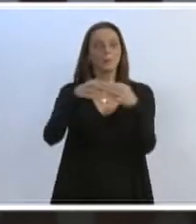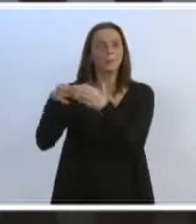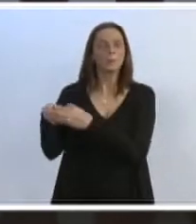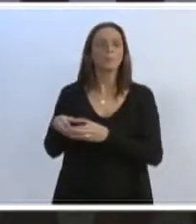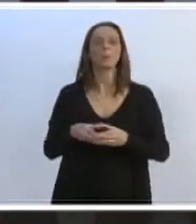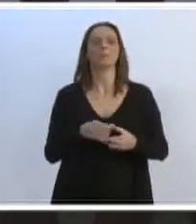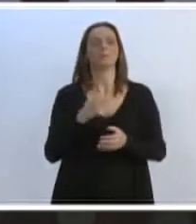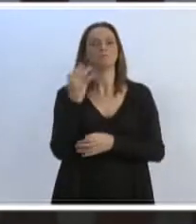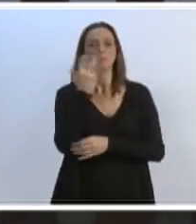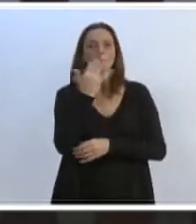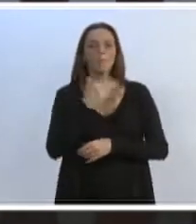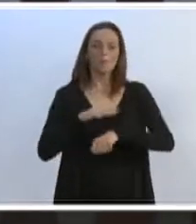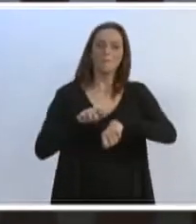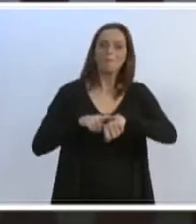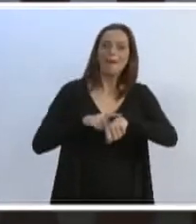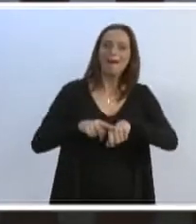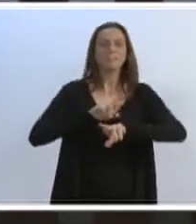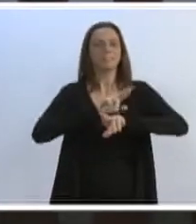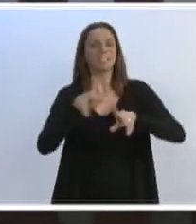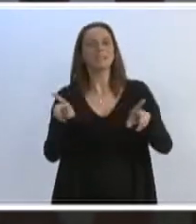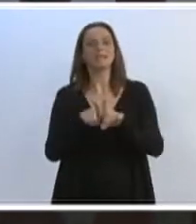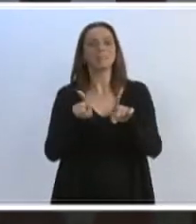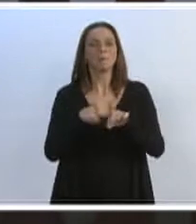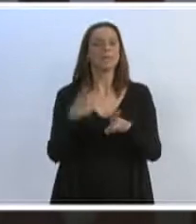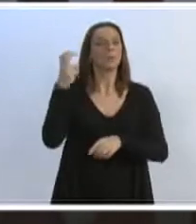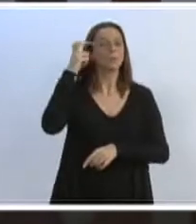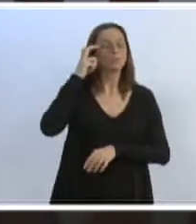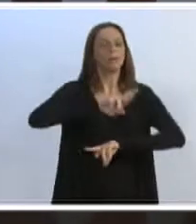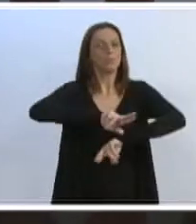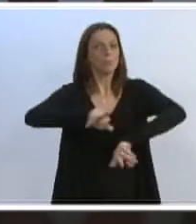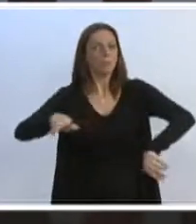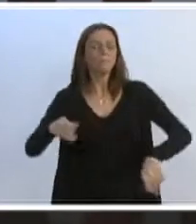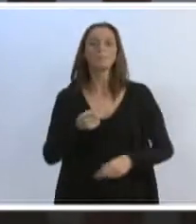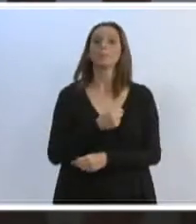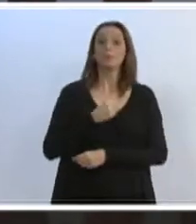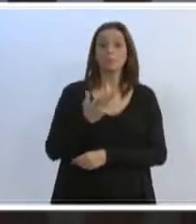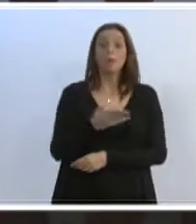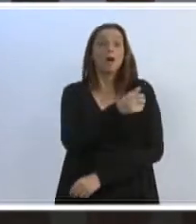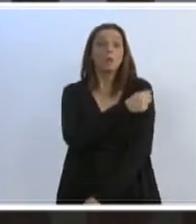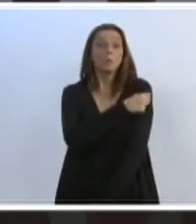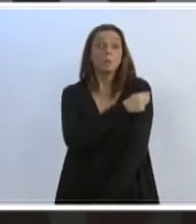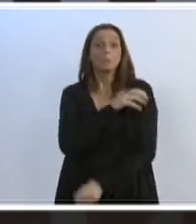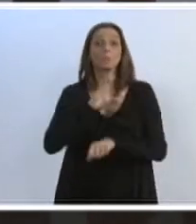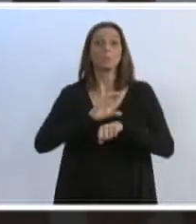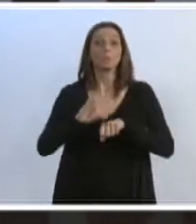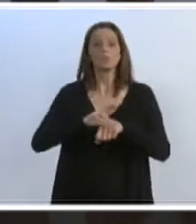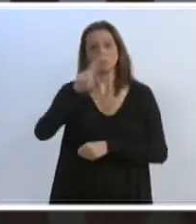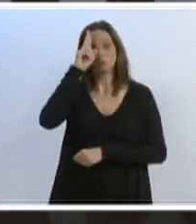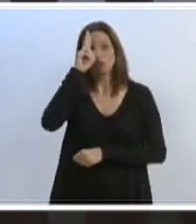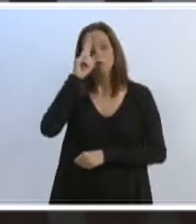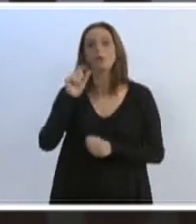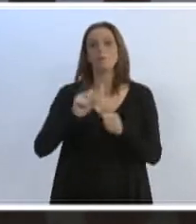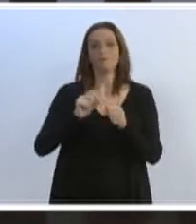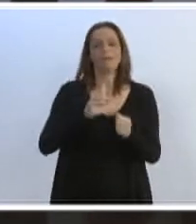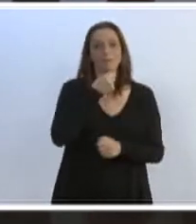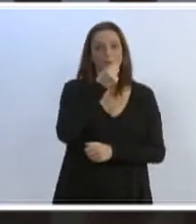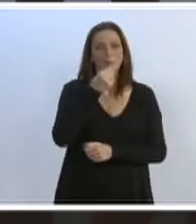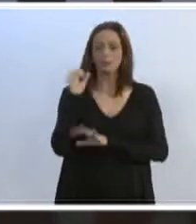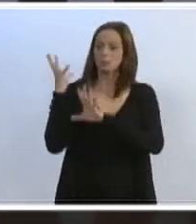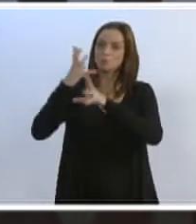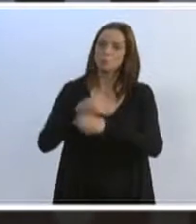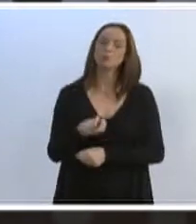destruído parte da documentação, e ela segue cumprindo a sua função de preservação de memória, com uma diversidade